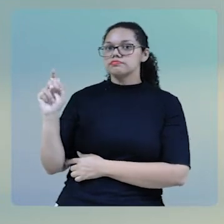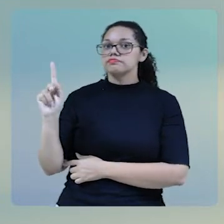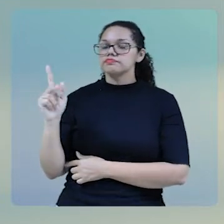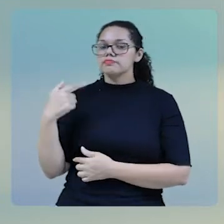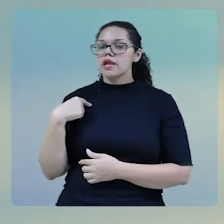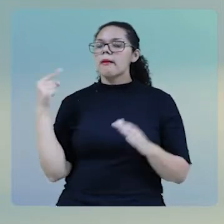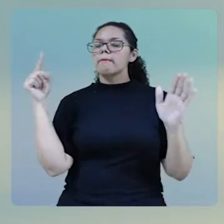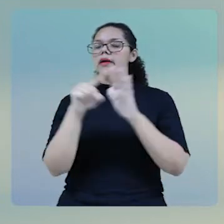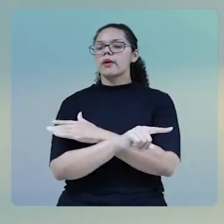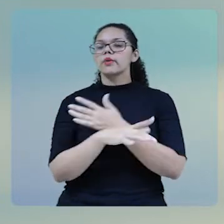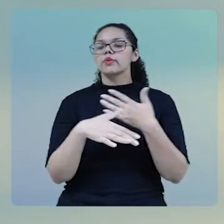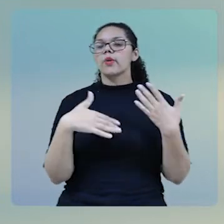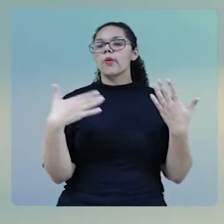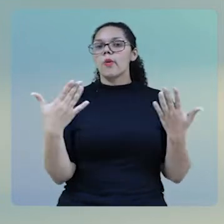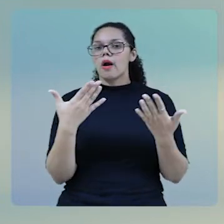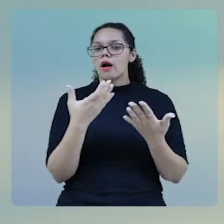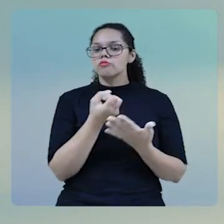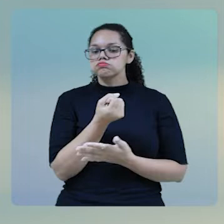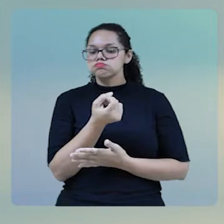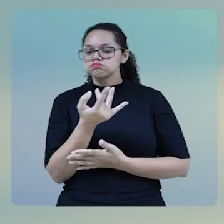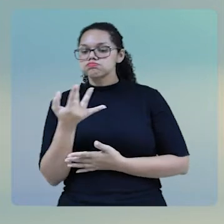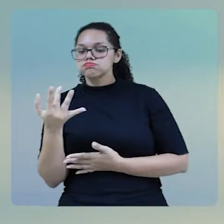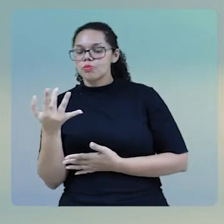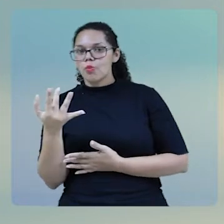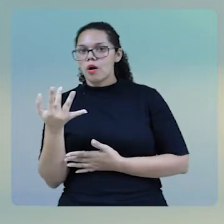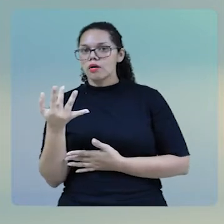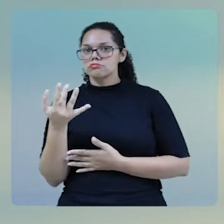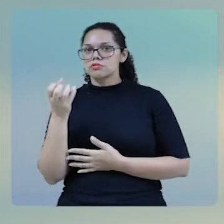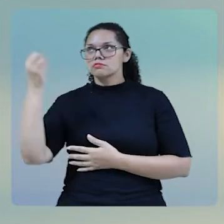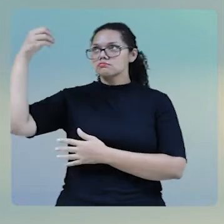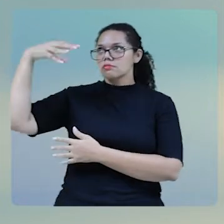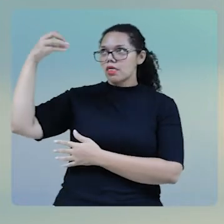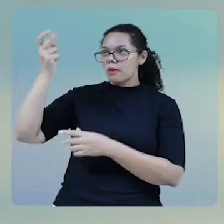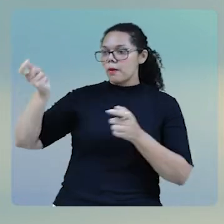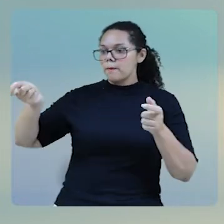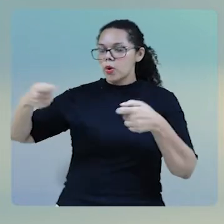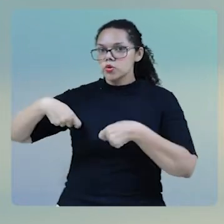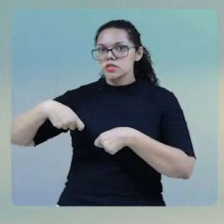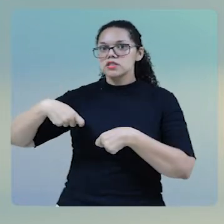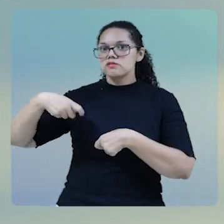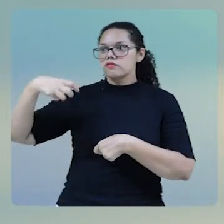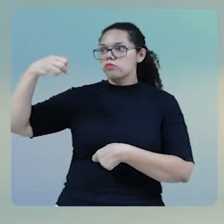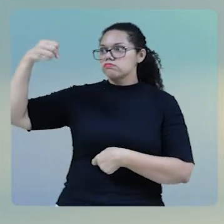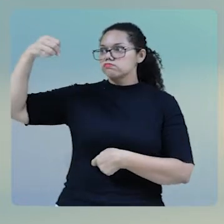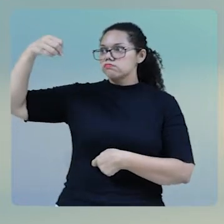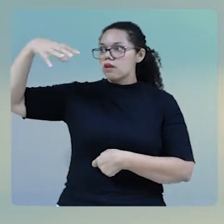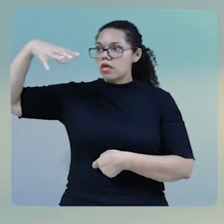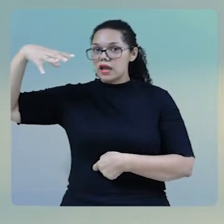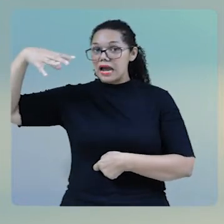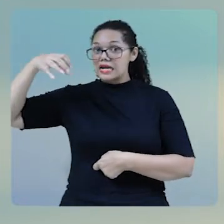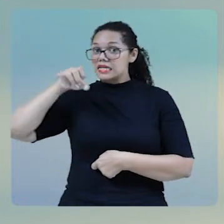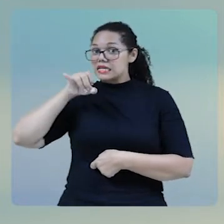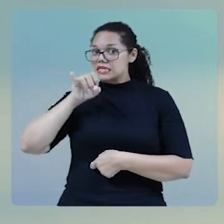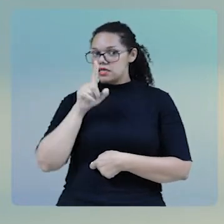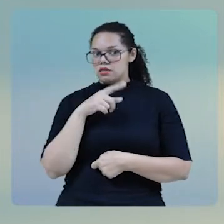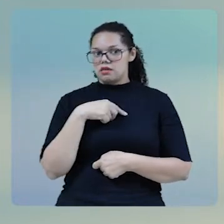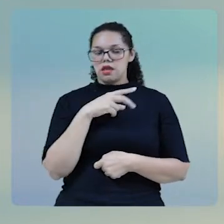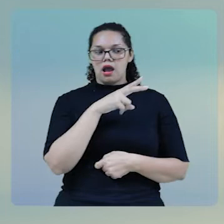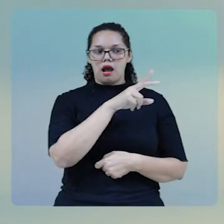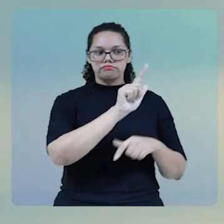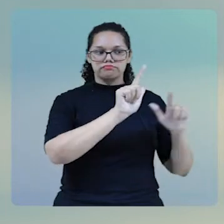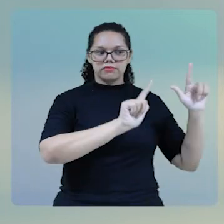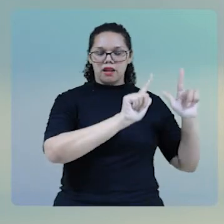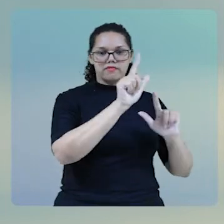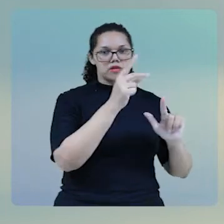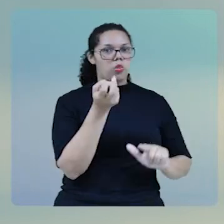A pergunta é, qual é o número máximo de lâmpadas que podem ser ligadas sem que a televisão pare de funcionar? Tá certo, pessoal? Então ele está querendo